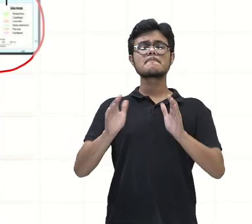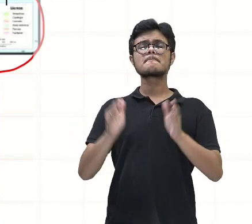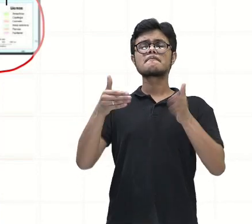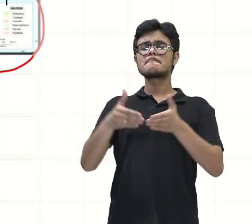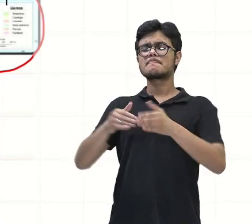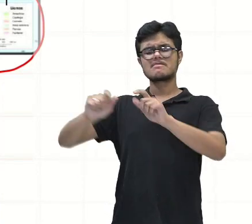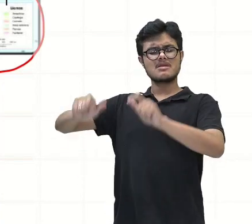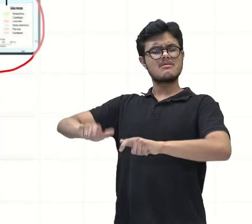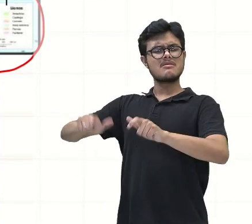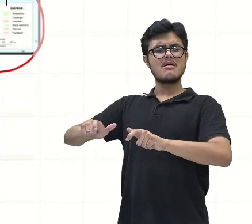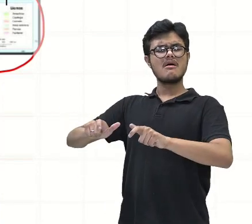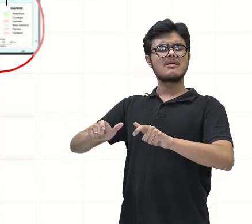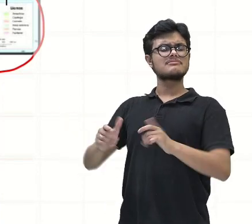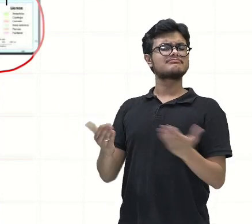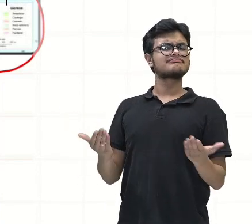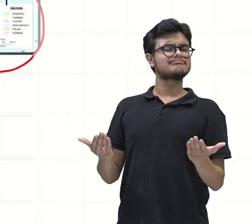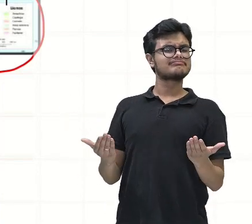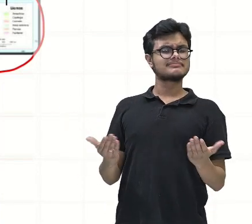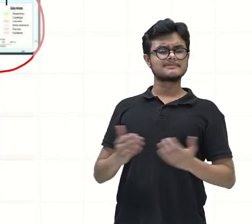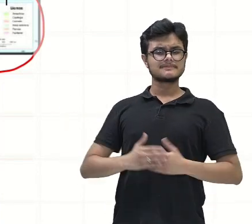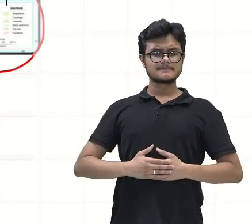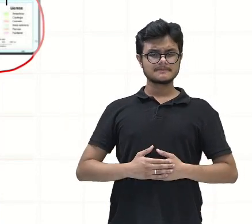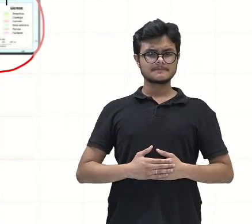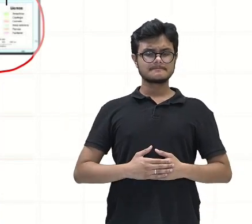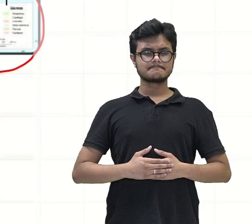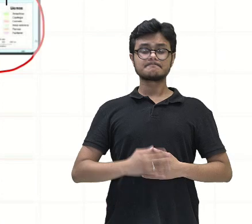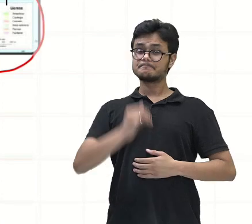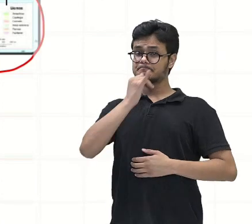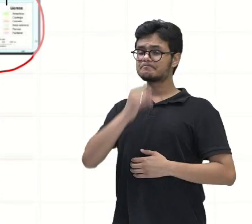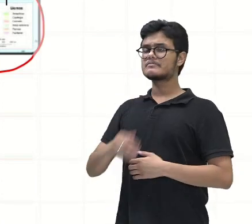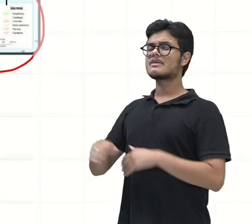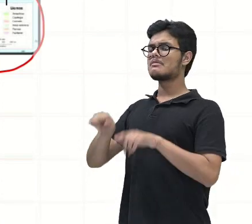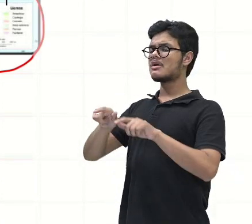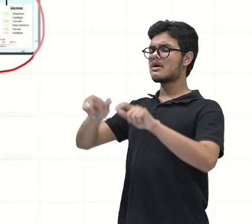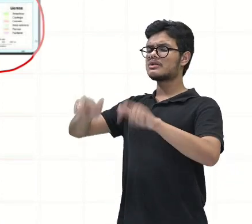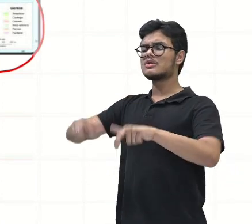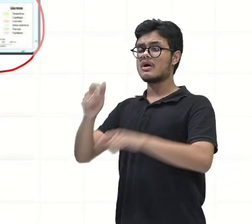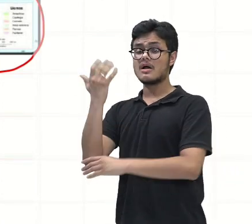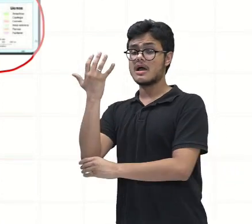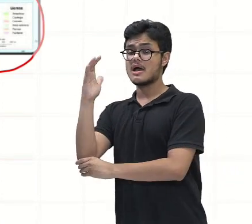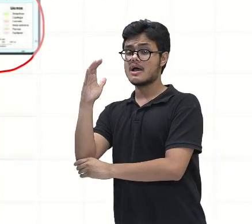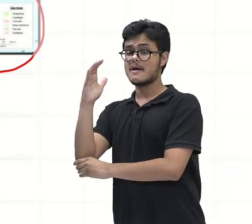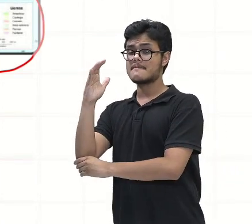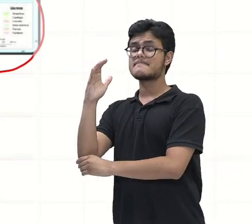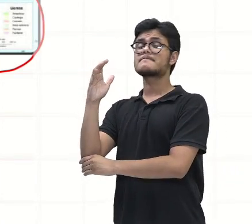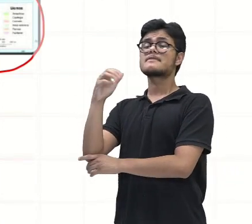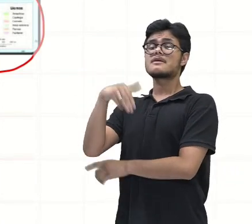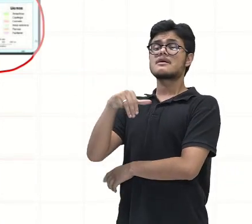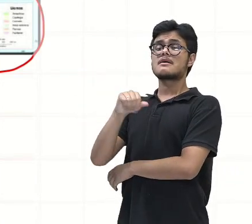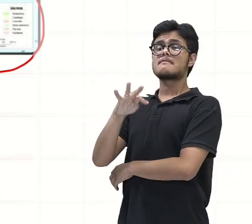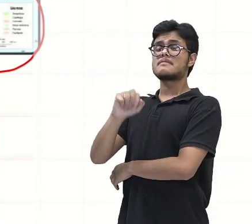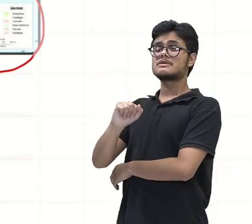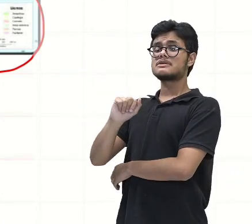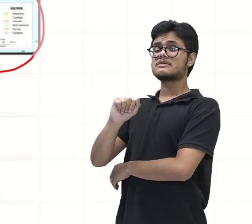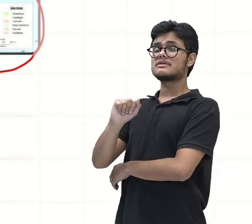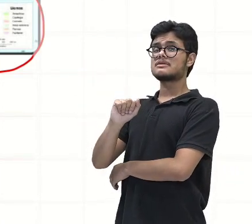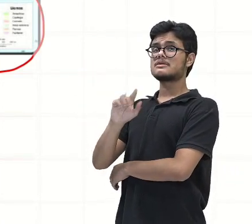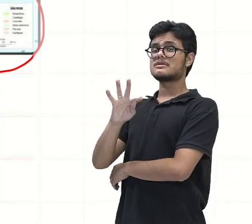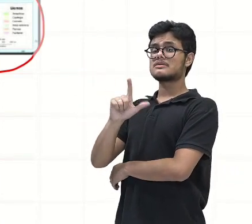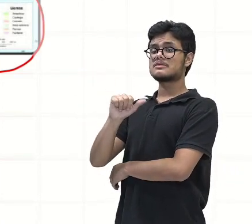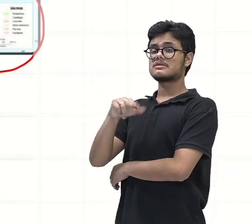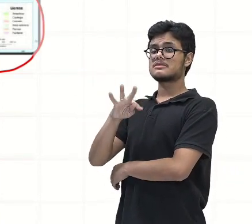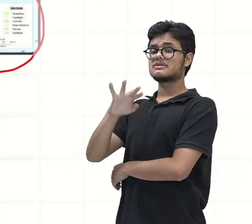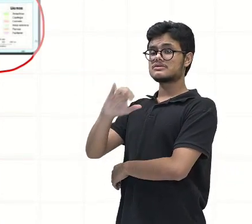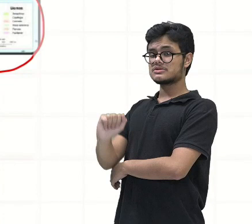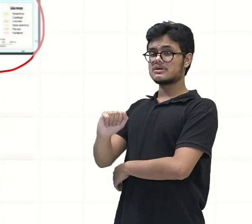eh no Bioma eh da Mata Atlântica aqui próximo ao ao litoral né então a gente vai ver